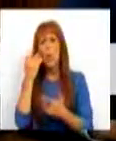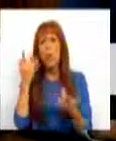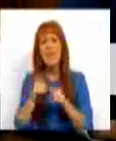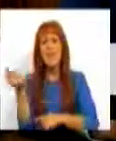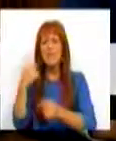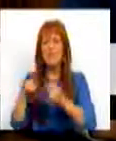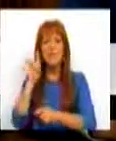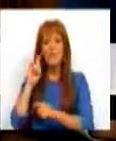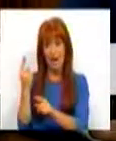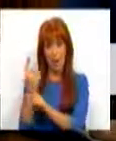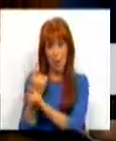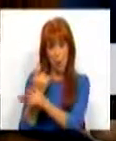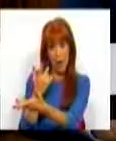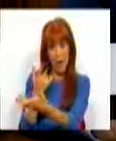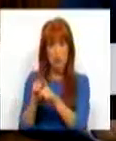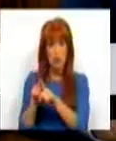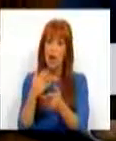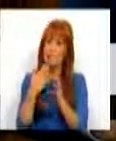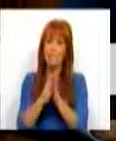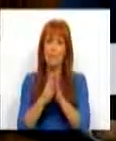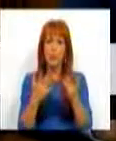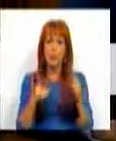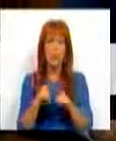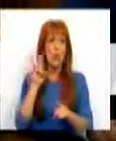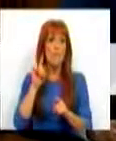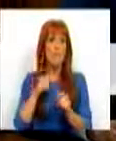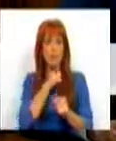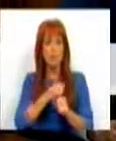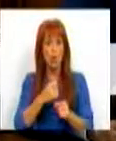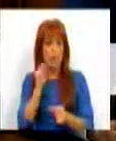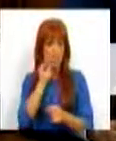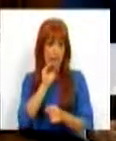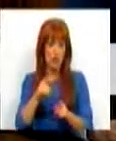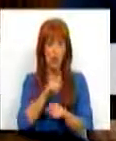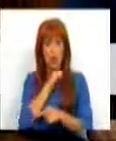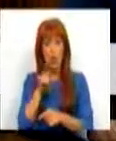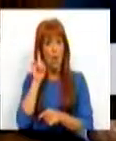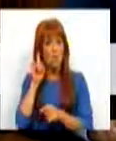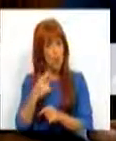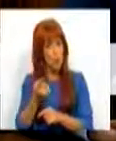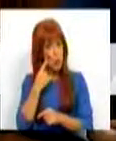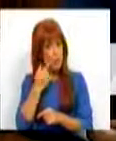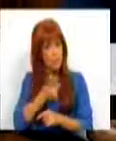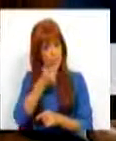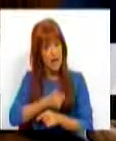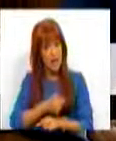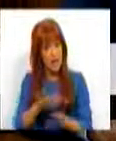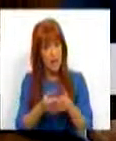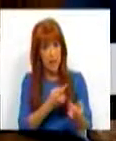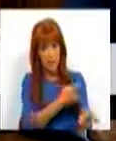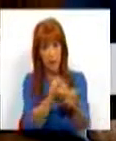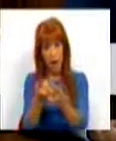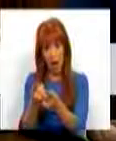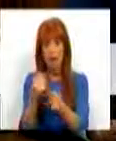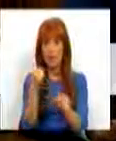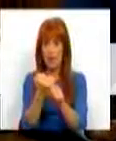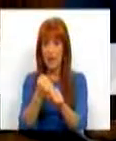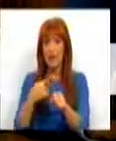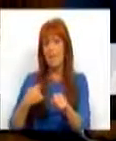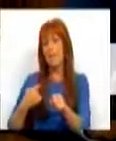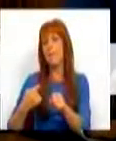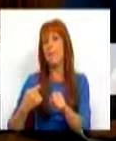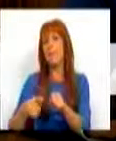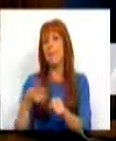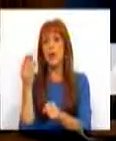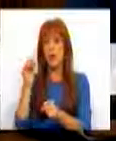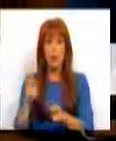portanto, também novamente aqui lançámos esse processo nesse formato, cumprindo as regras europeias e tentando ao mesmo tempo encontrar